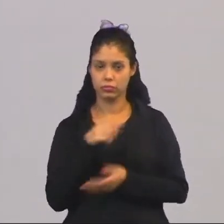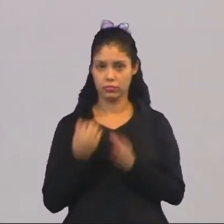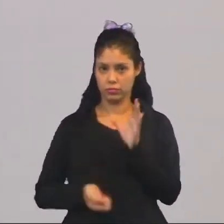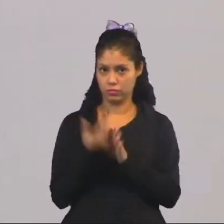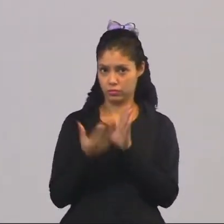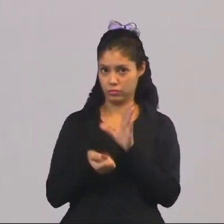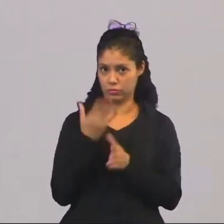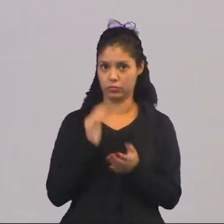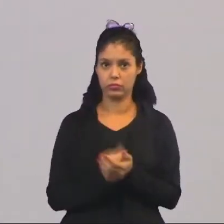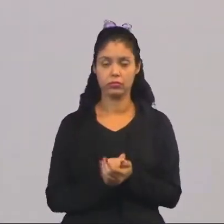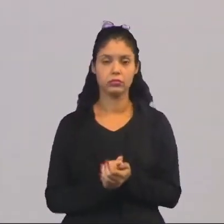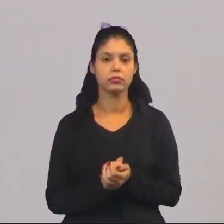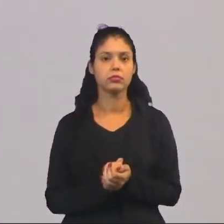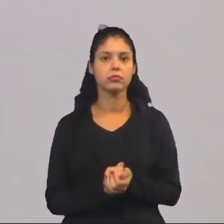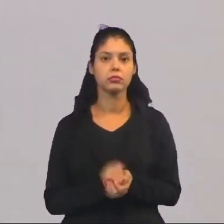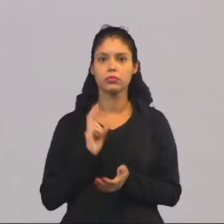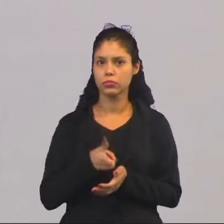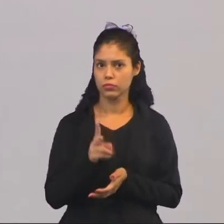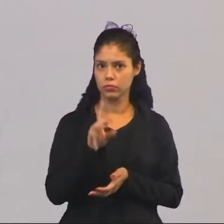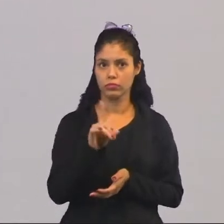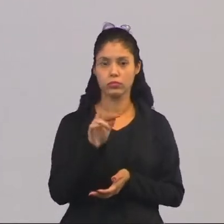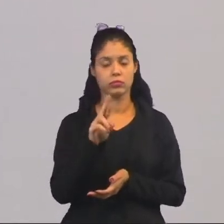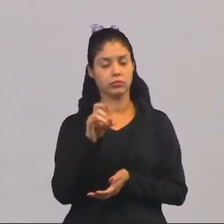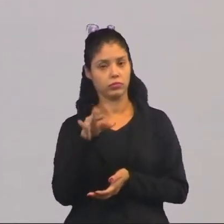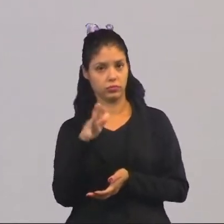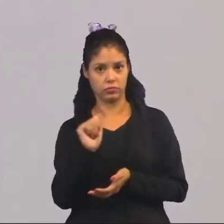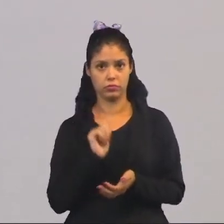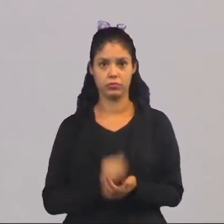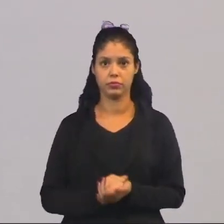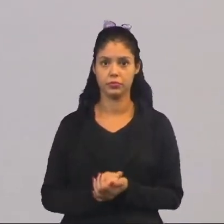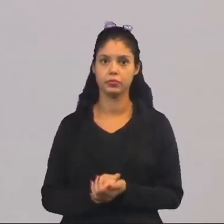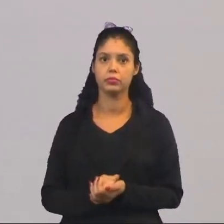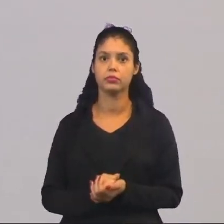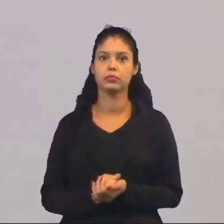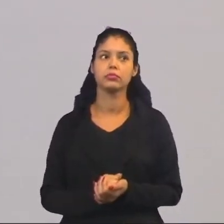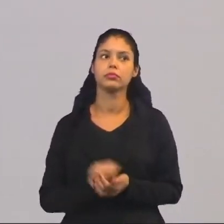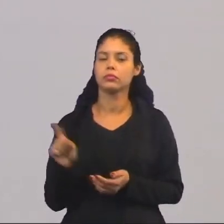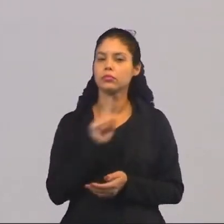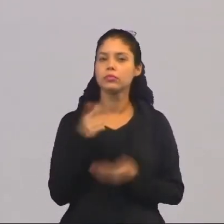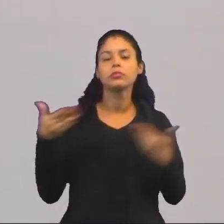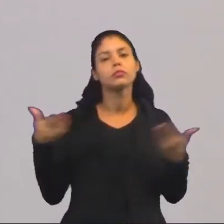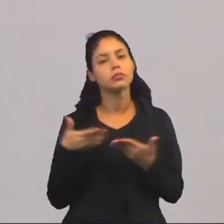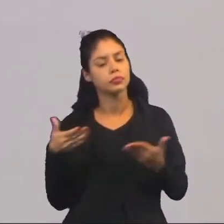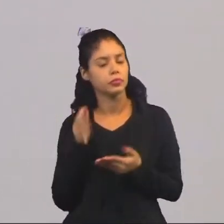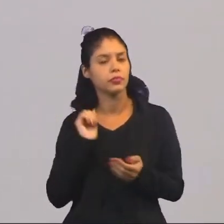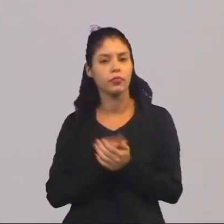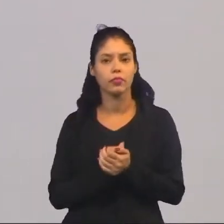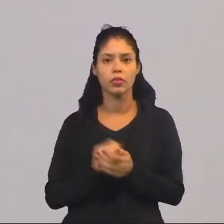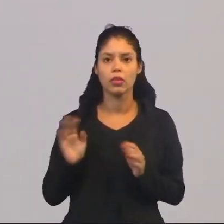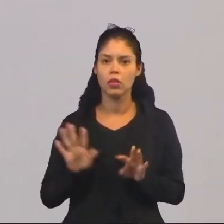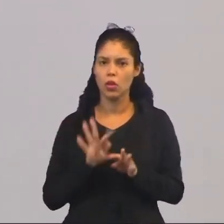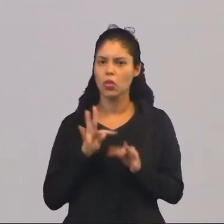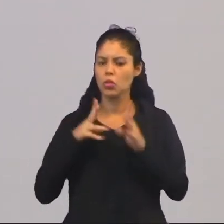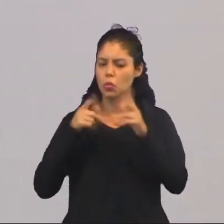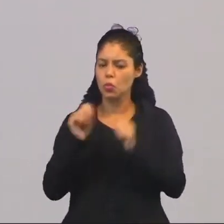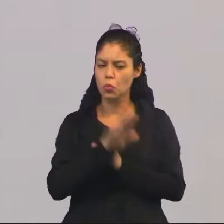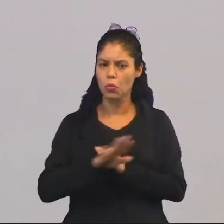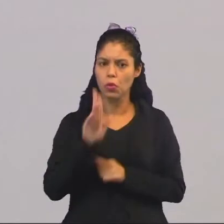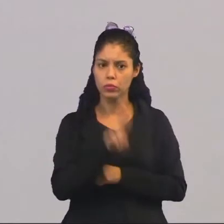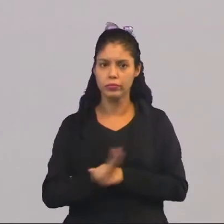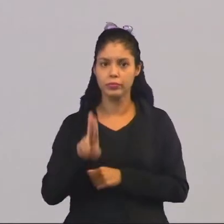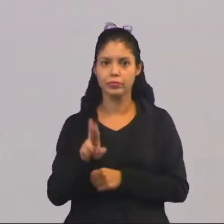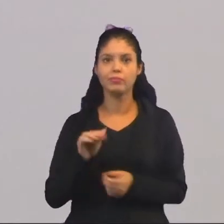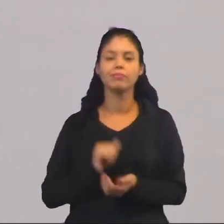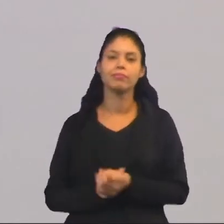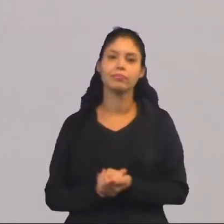gerando uma dependência. Isso é um fato, né? Então, nos dias atuais, quase todo mundo usa esse